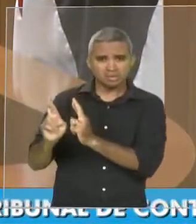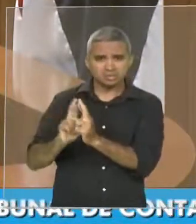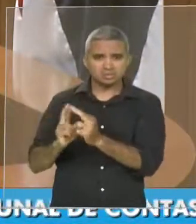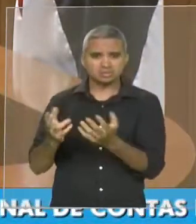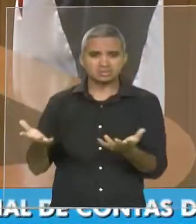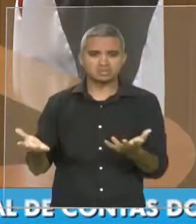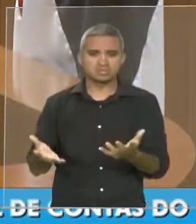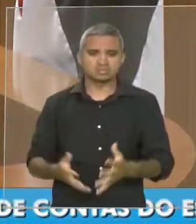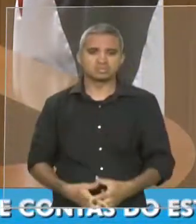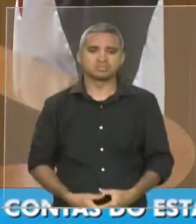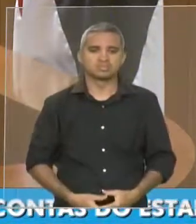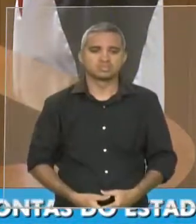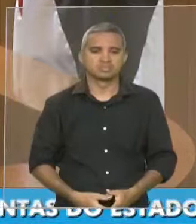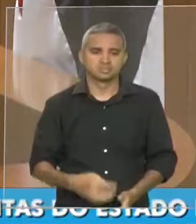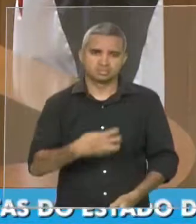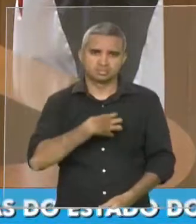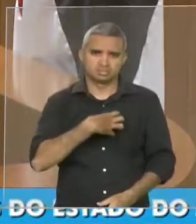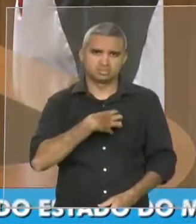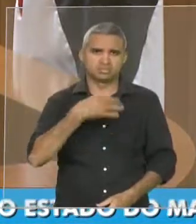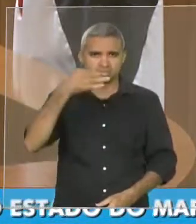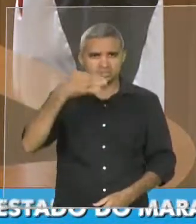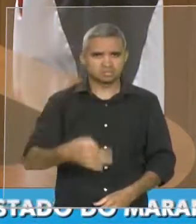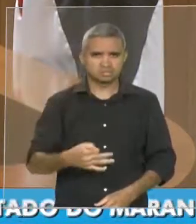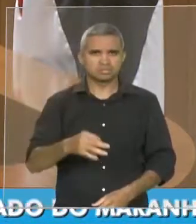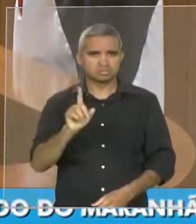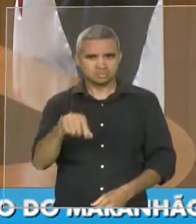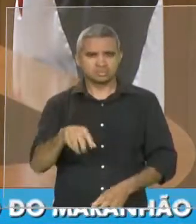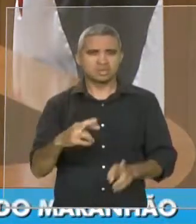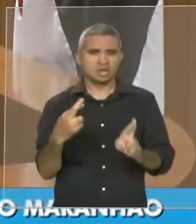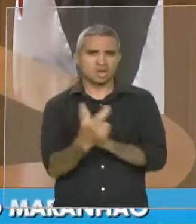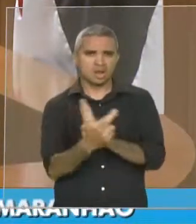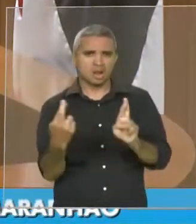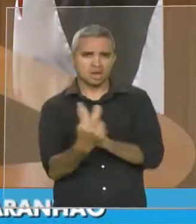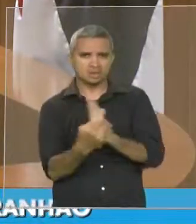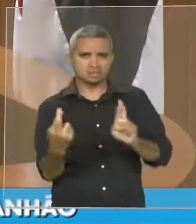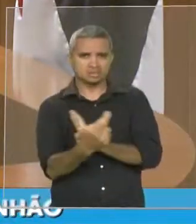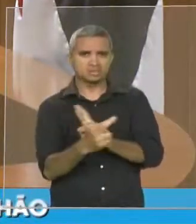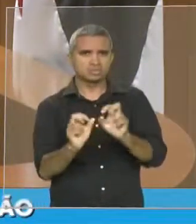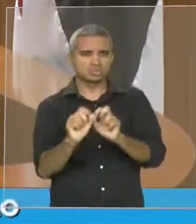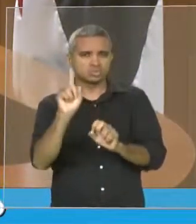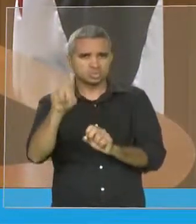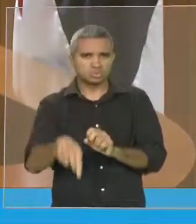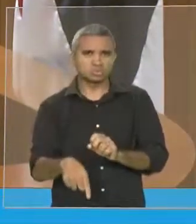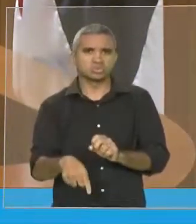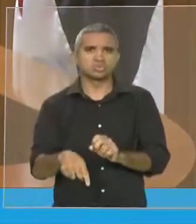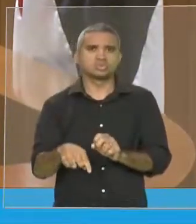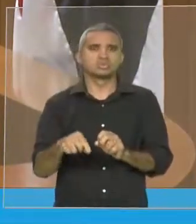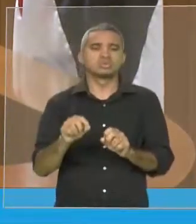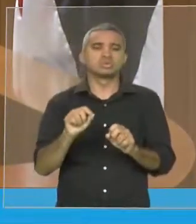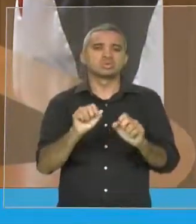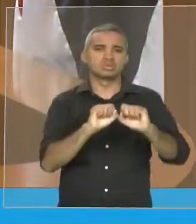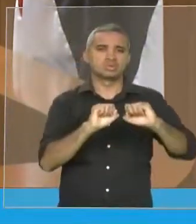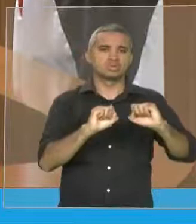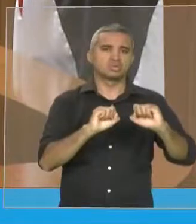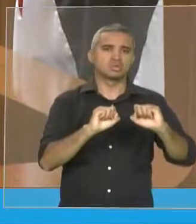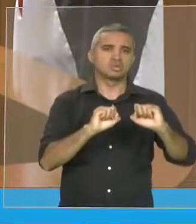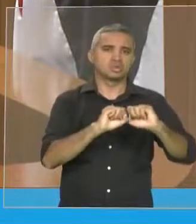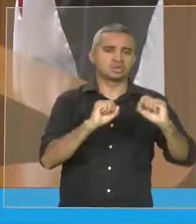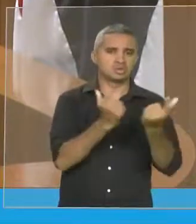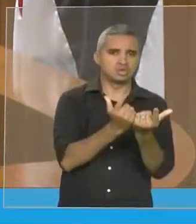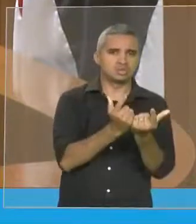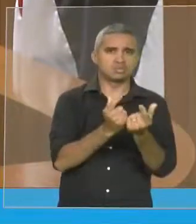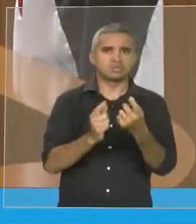dúvida que essa relação mais próxima se dá entre o Parlamento e o Tribunal de